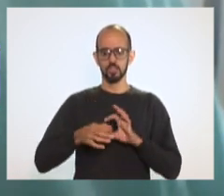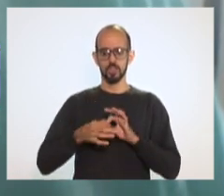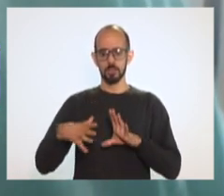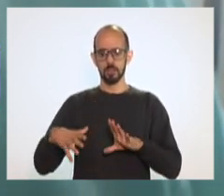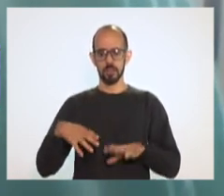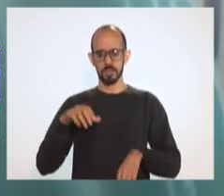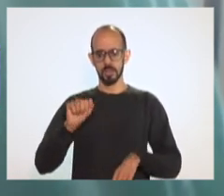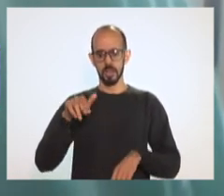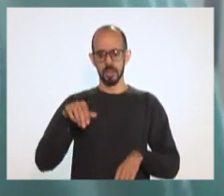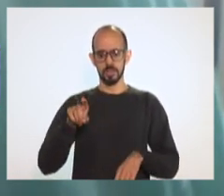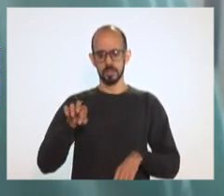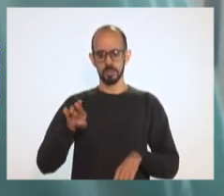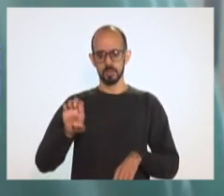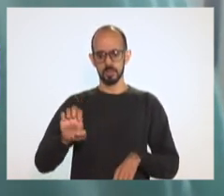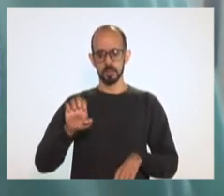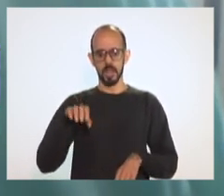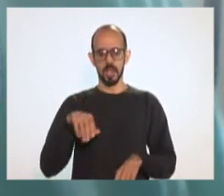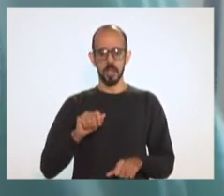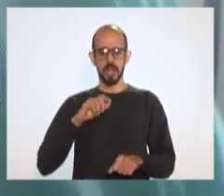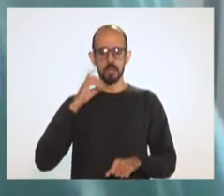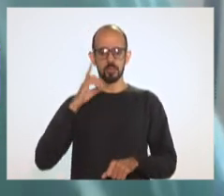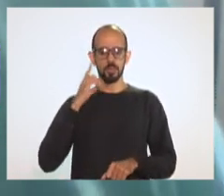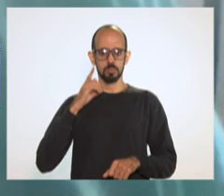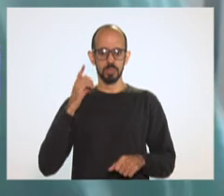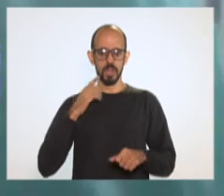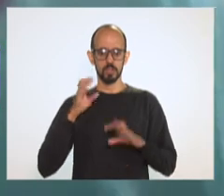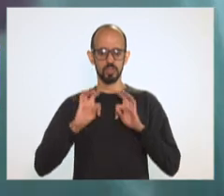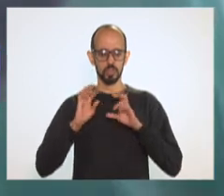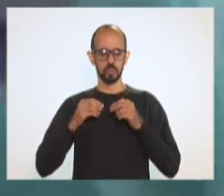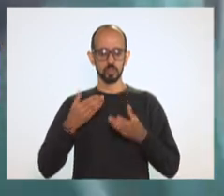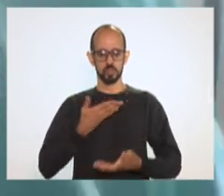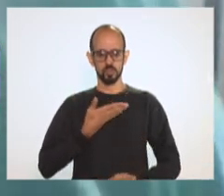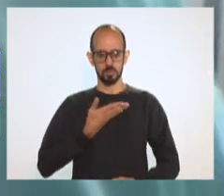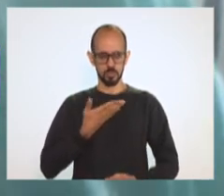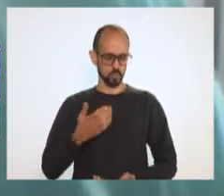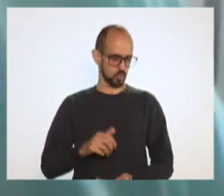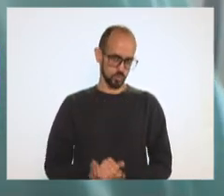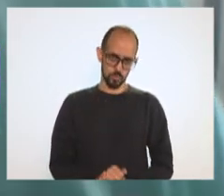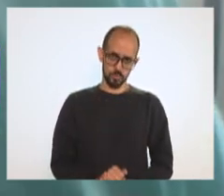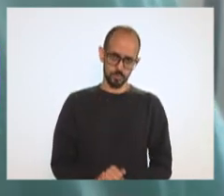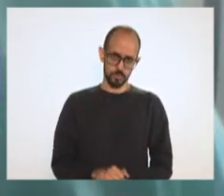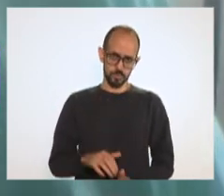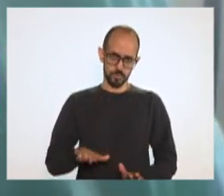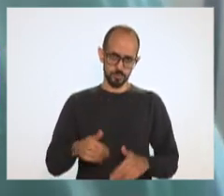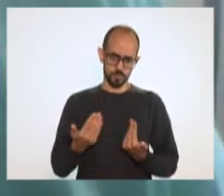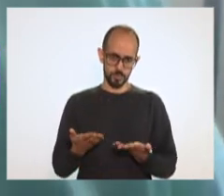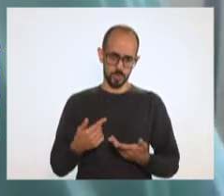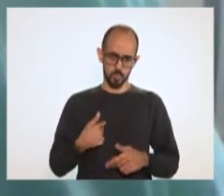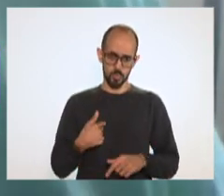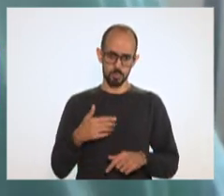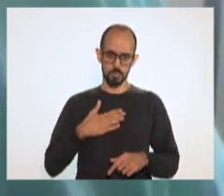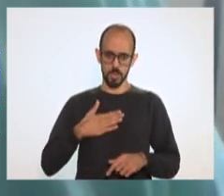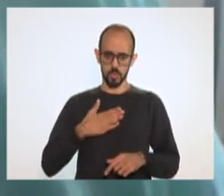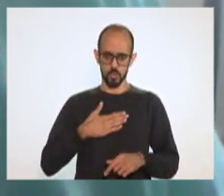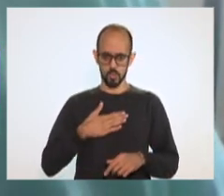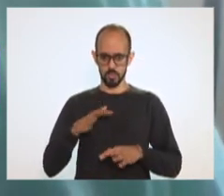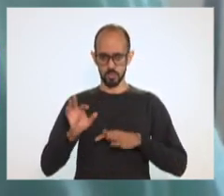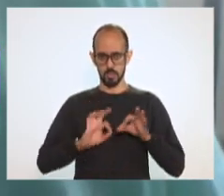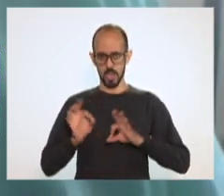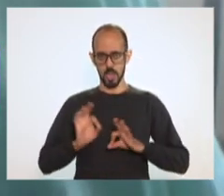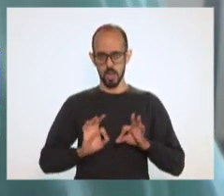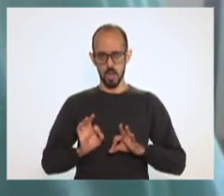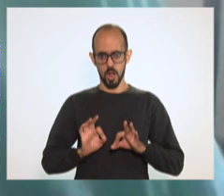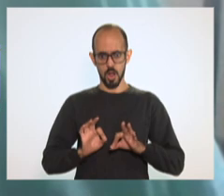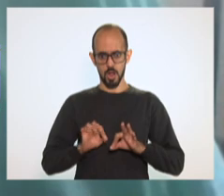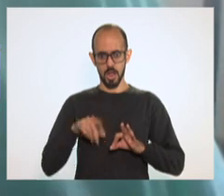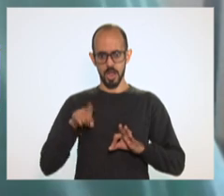Siliano minhas companheiras meus companheiros bem o meu pela ordem é